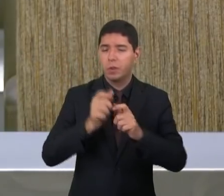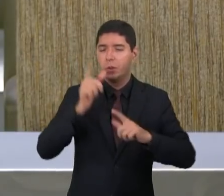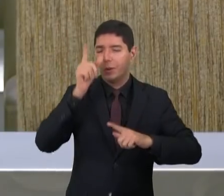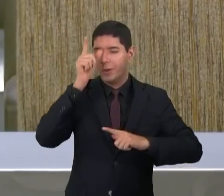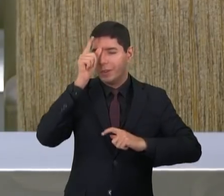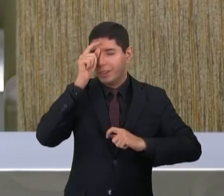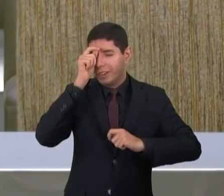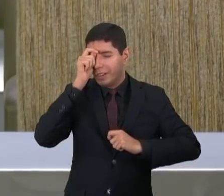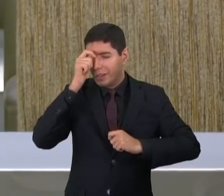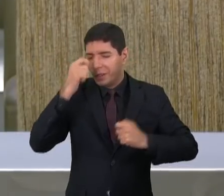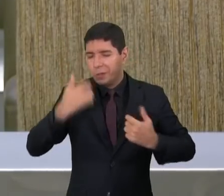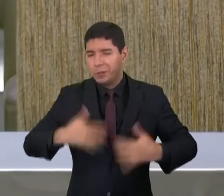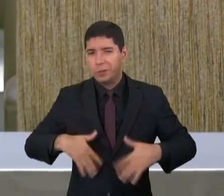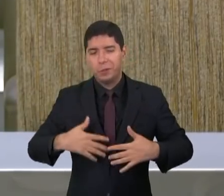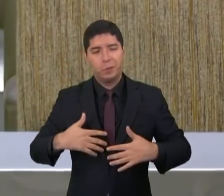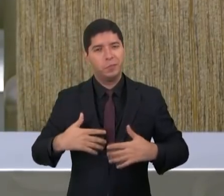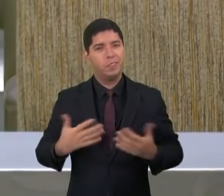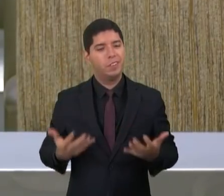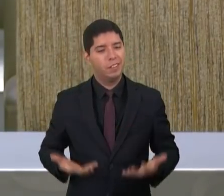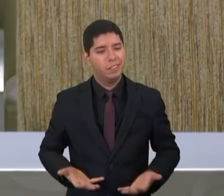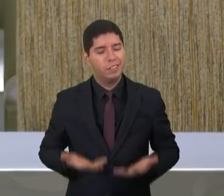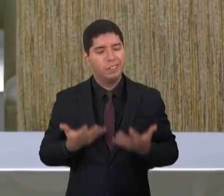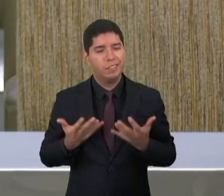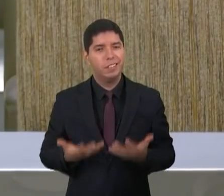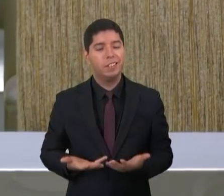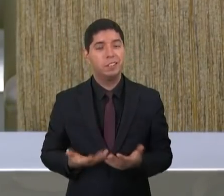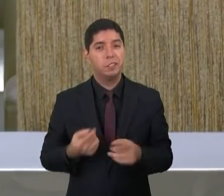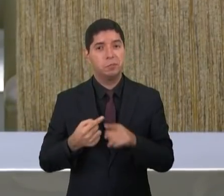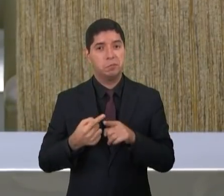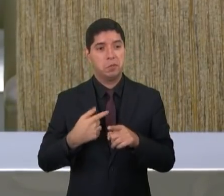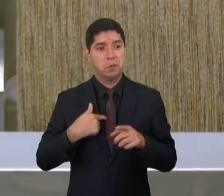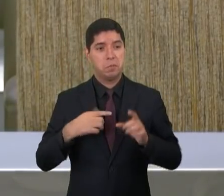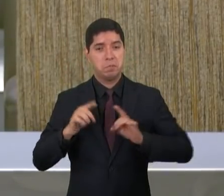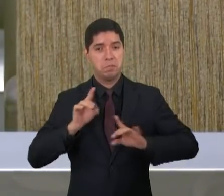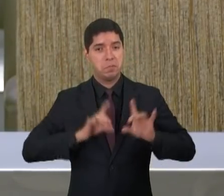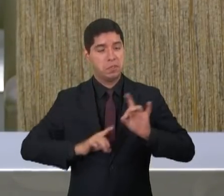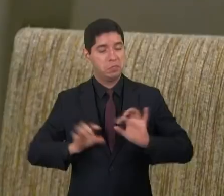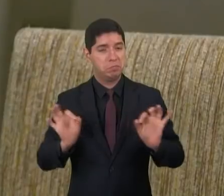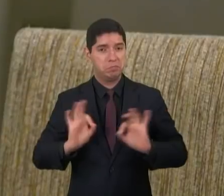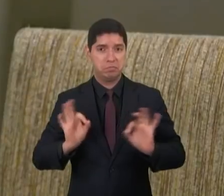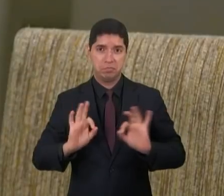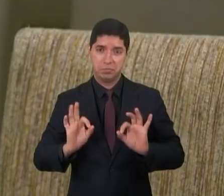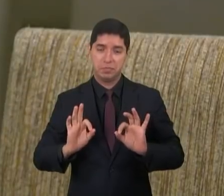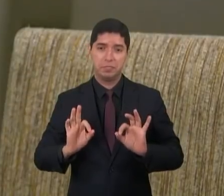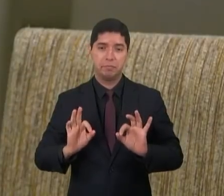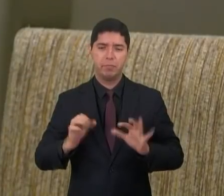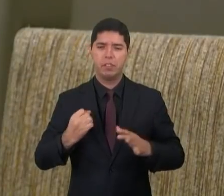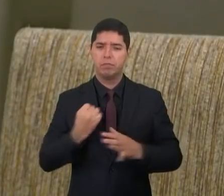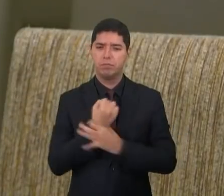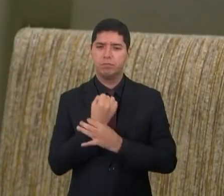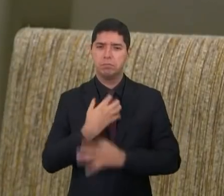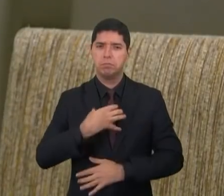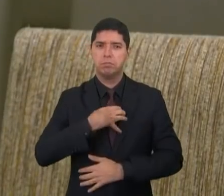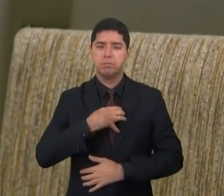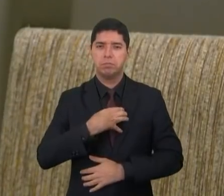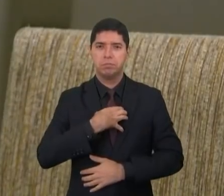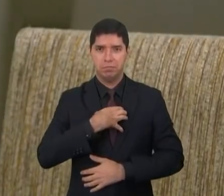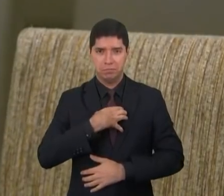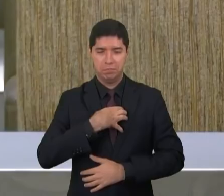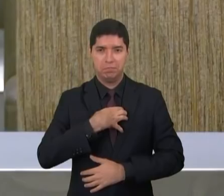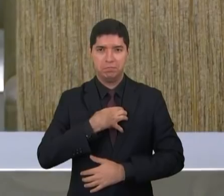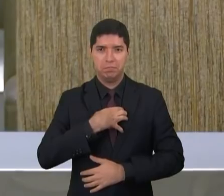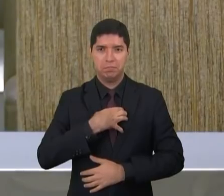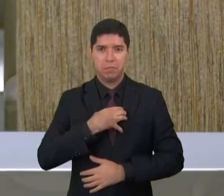faz caminhar tranquilos, nos faz estar seguros, não importando os perigos da